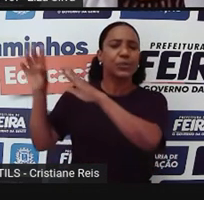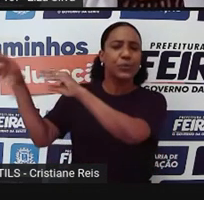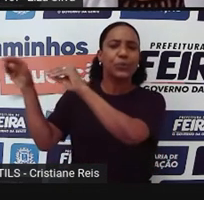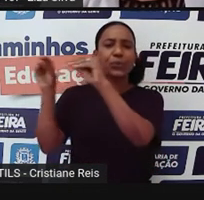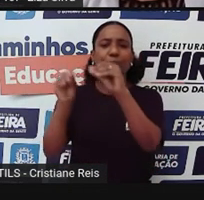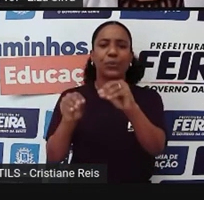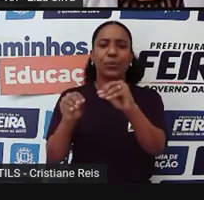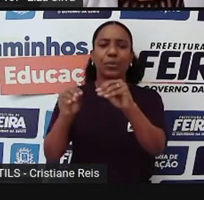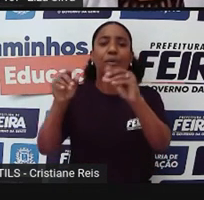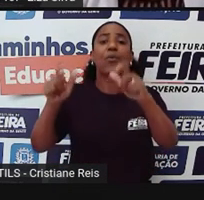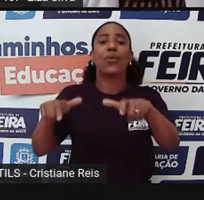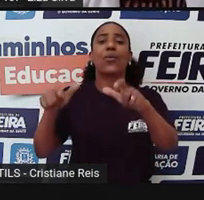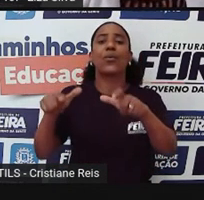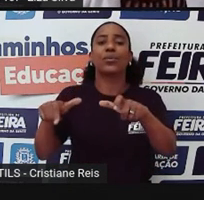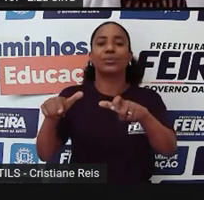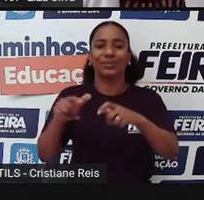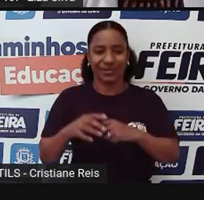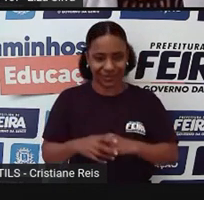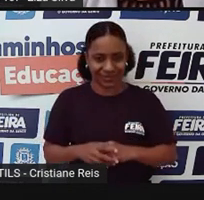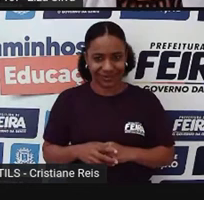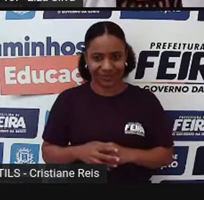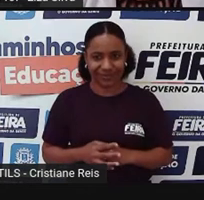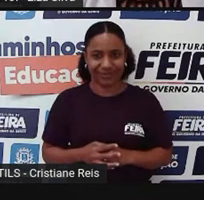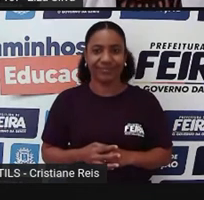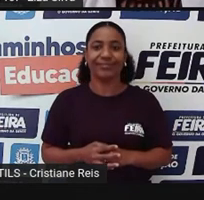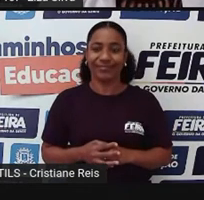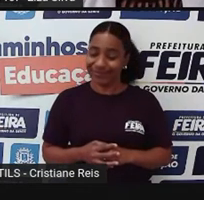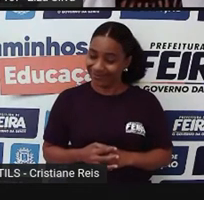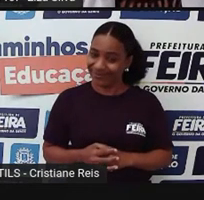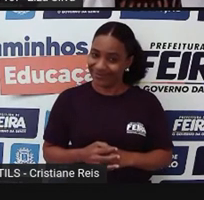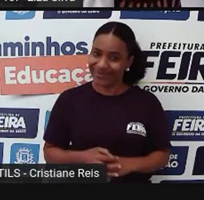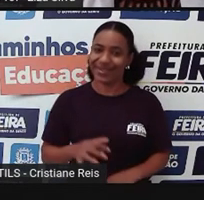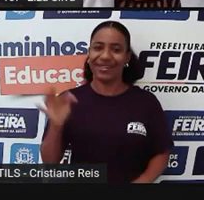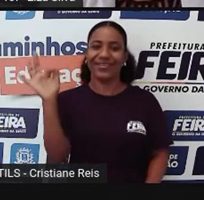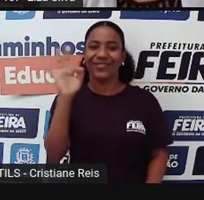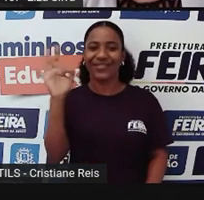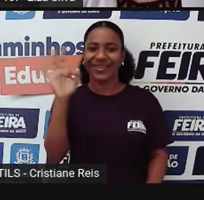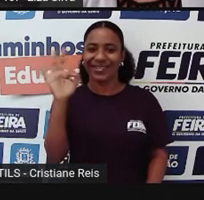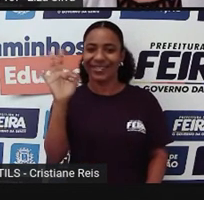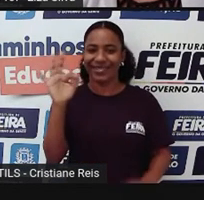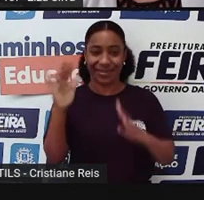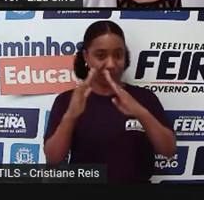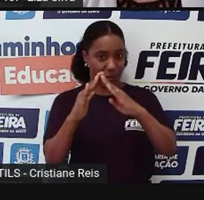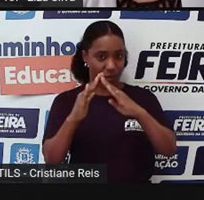E ai né Fran em feira de Santan